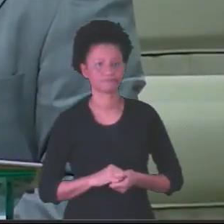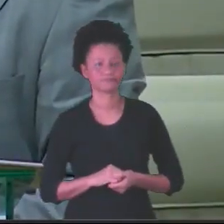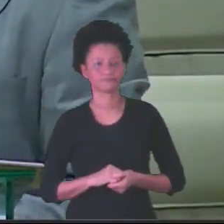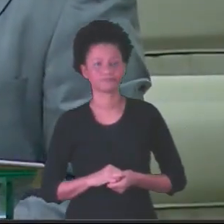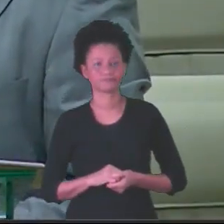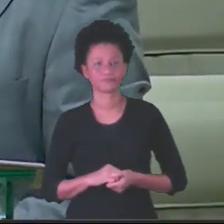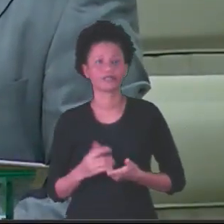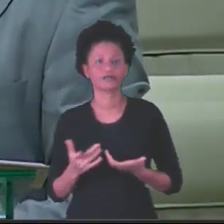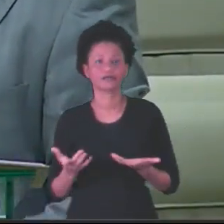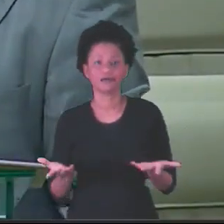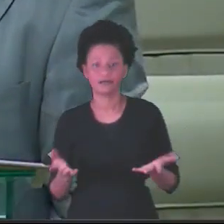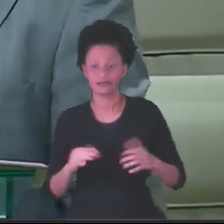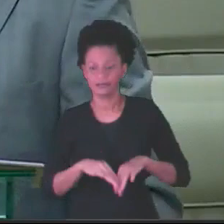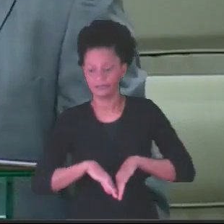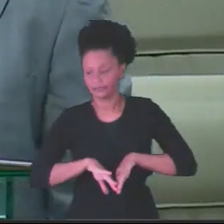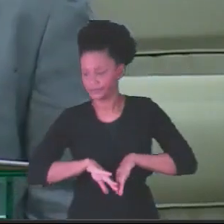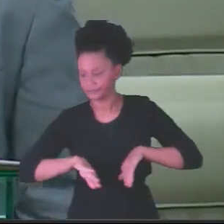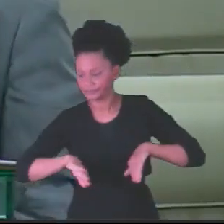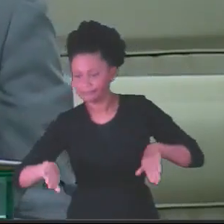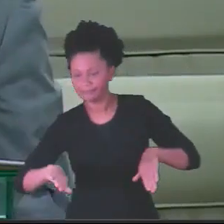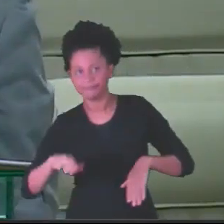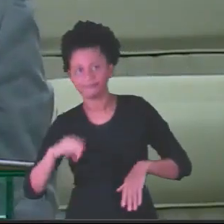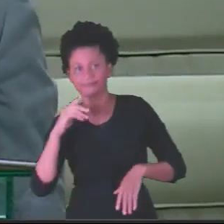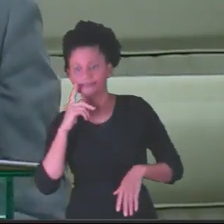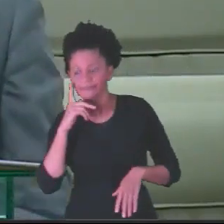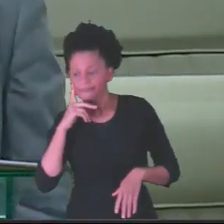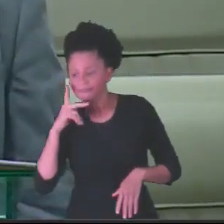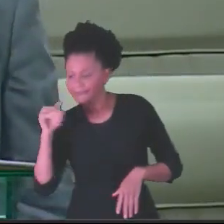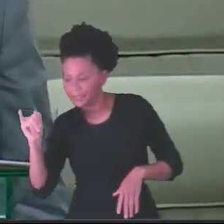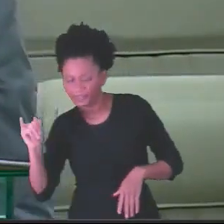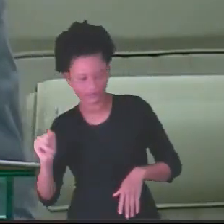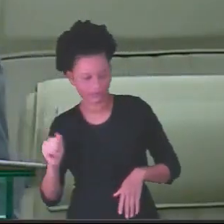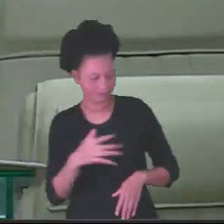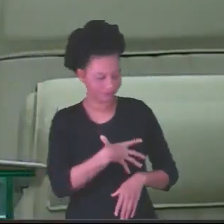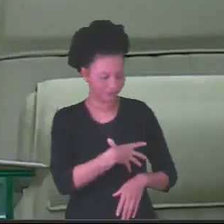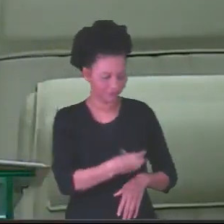e onde se separou pais filhos